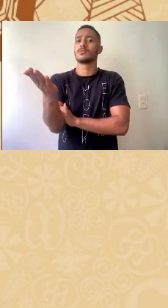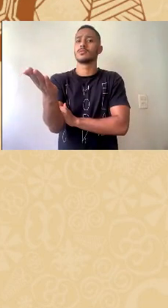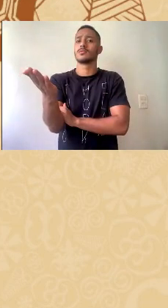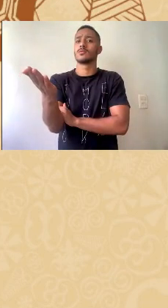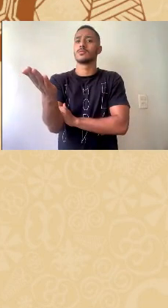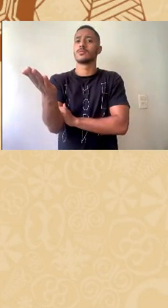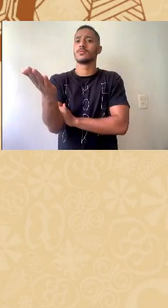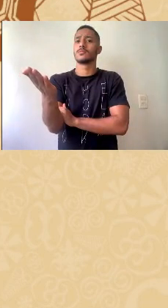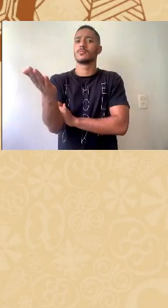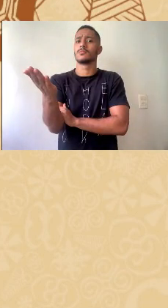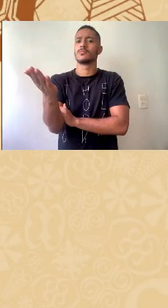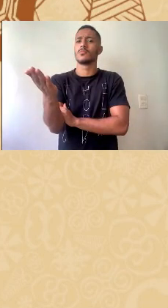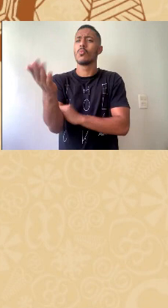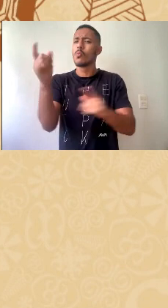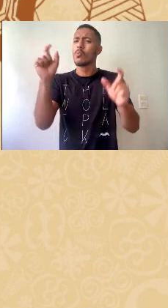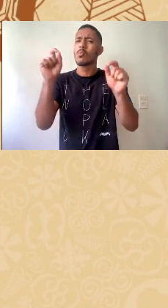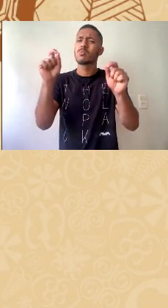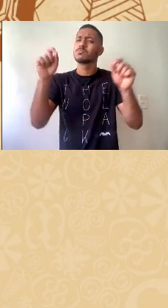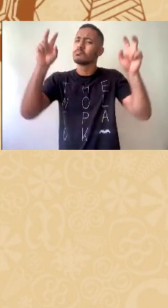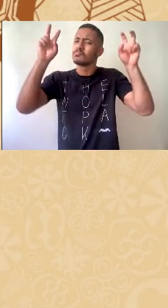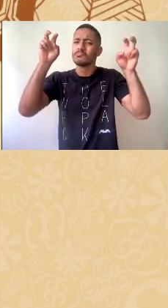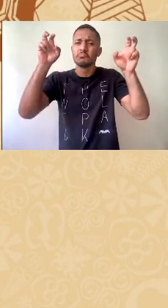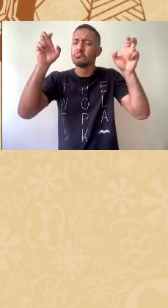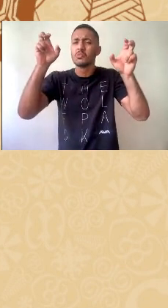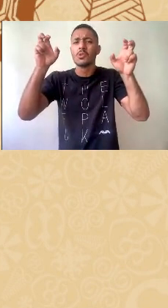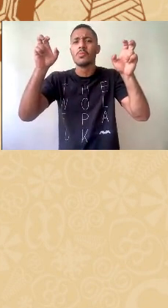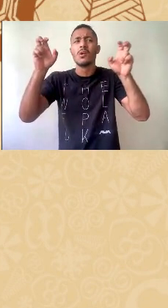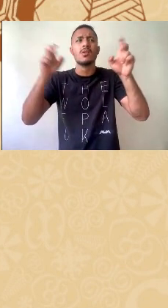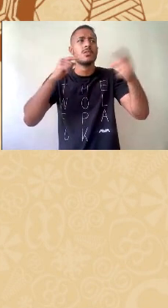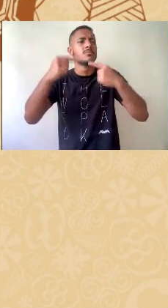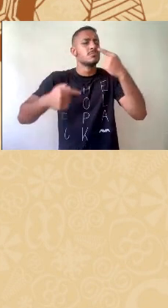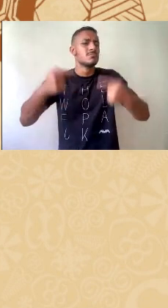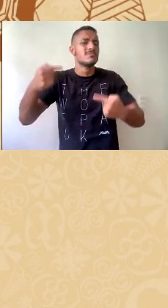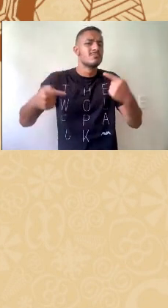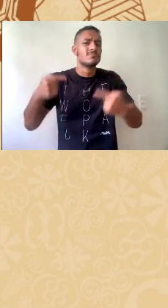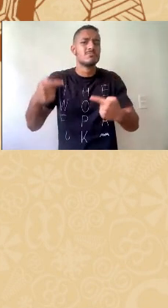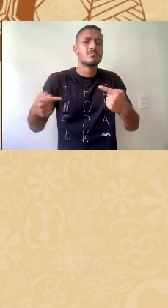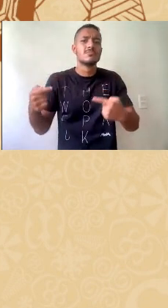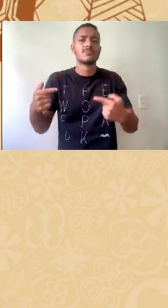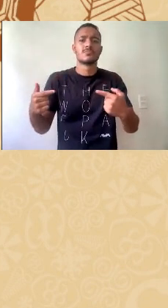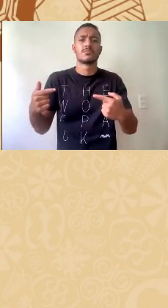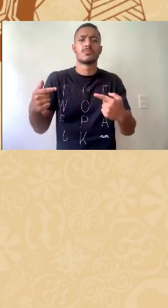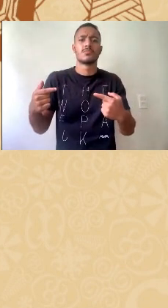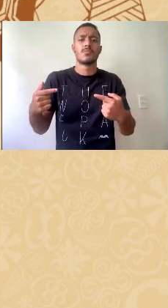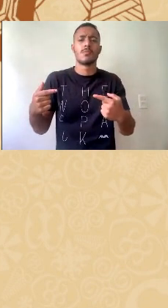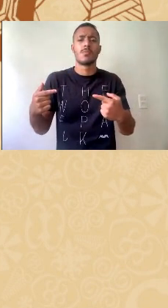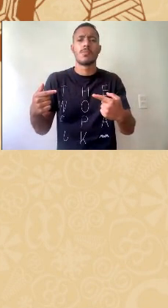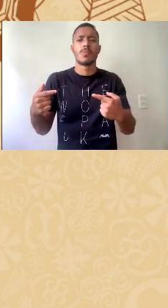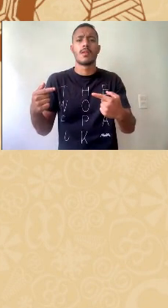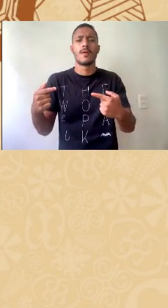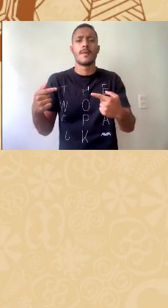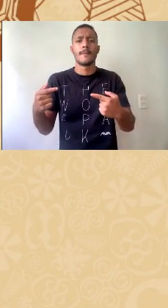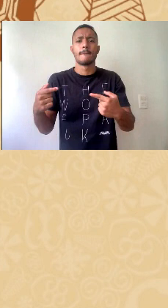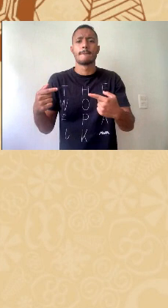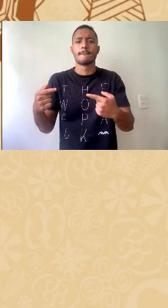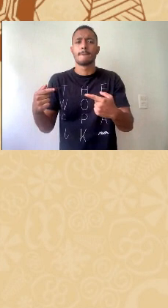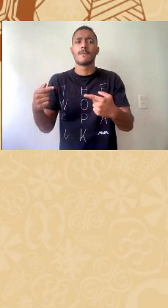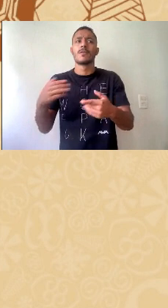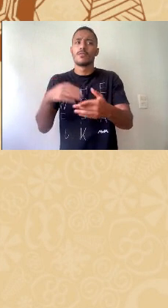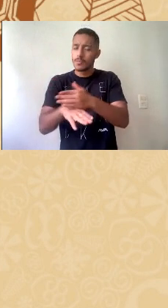Se a gente começar um tema desse para discutir, que é isso, né? Então, vamos